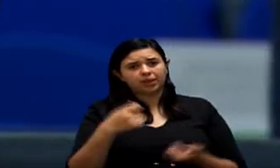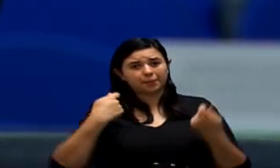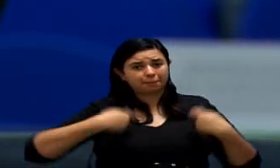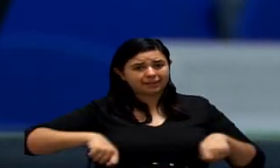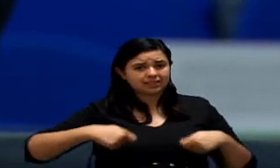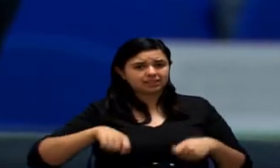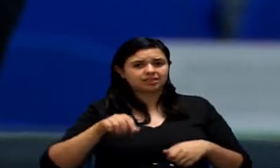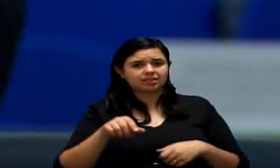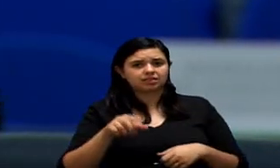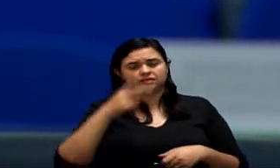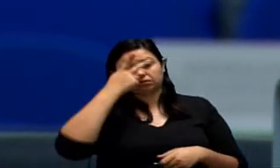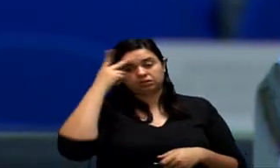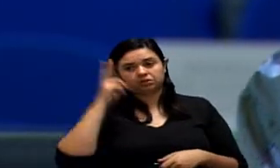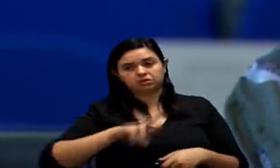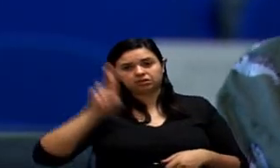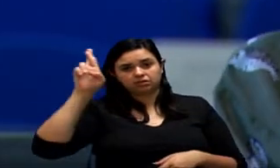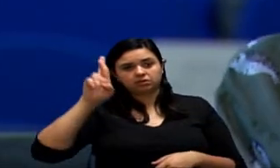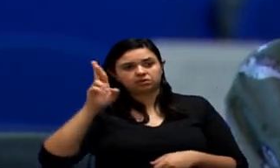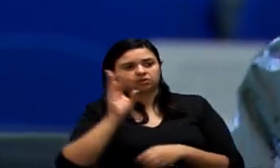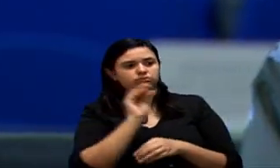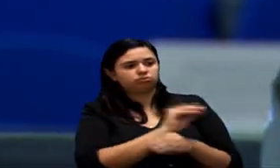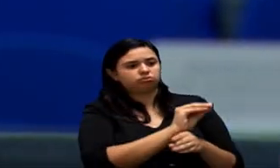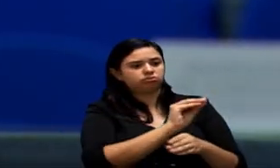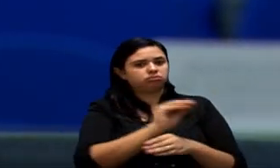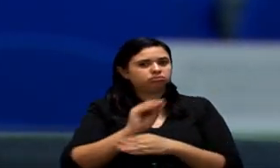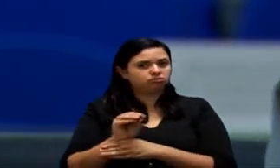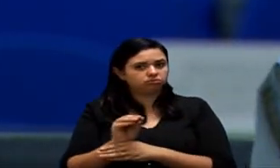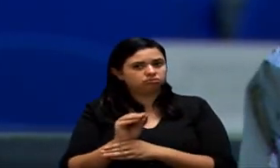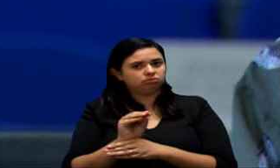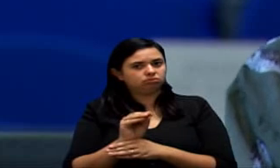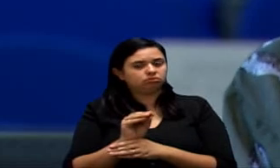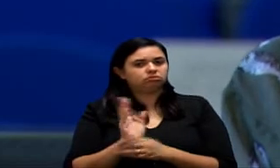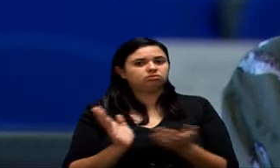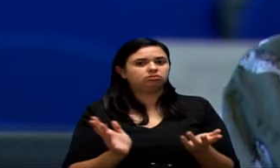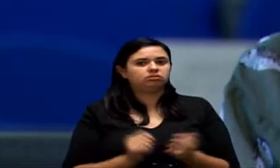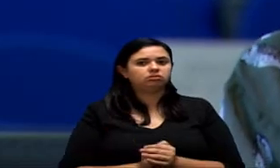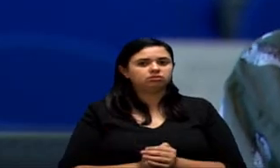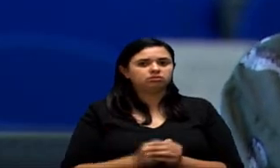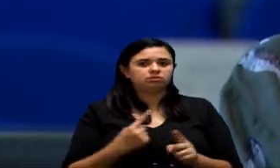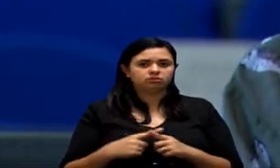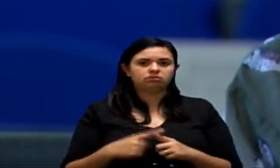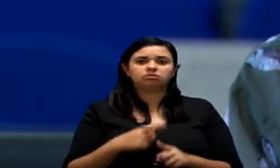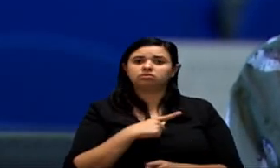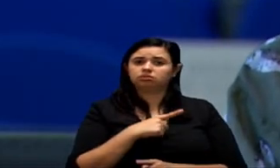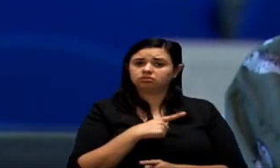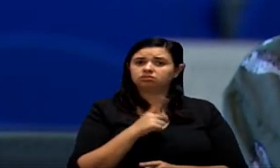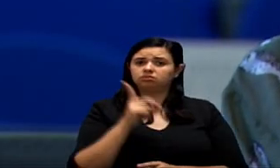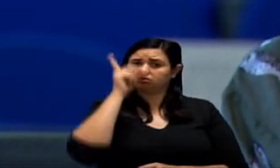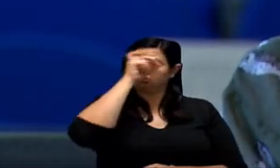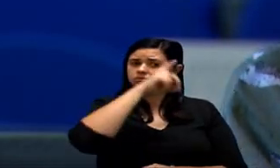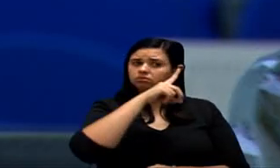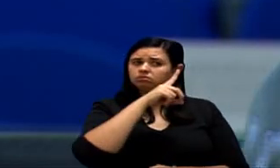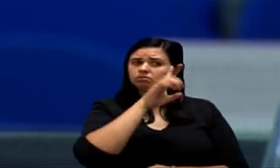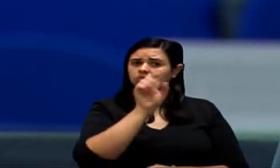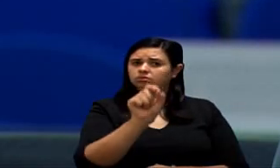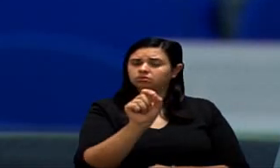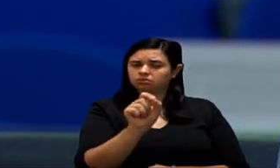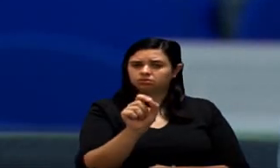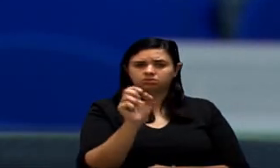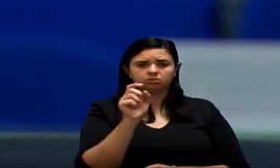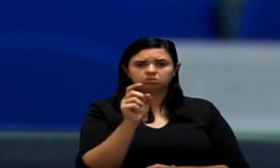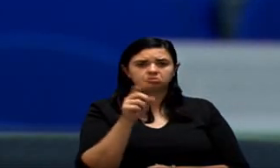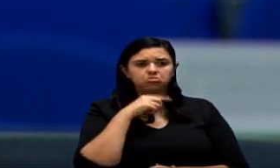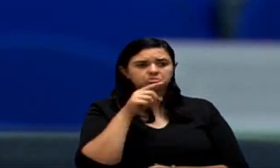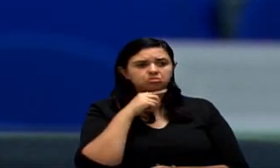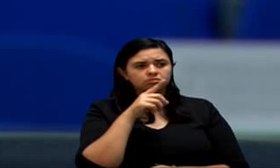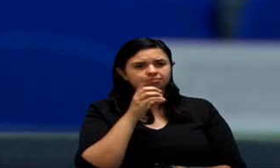dado, tanto é que nós tivemos dificuldade, vereador, de conseguir o número de alunos na rede municipal. Hoje, a rede municipal